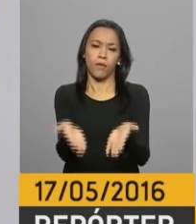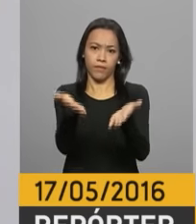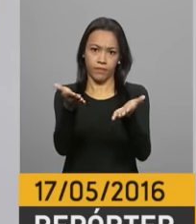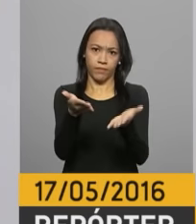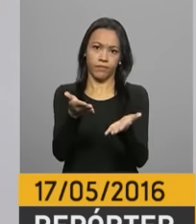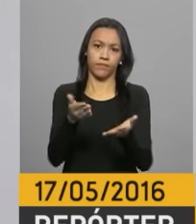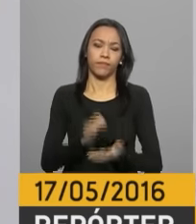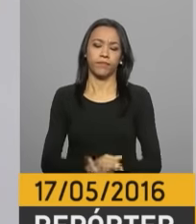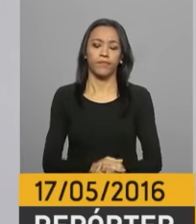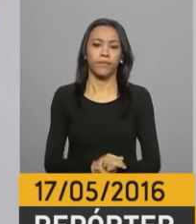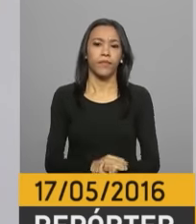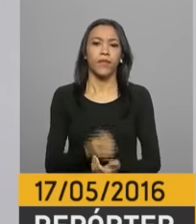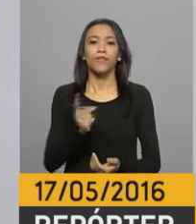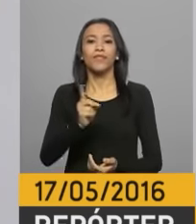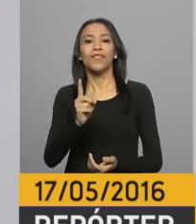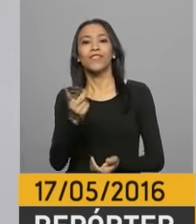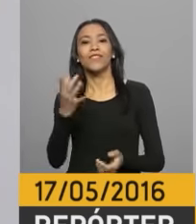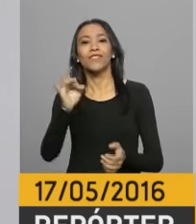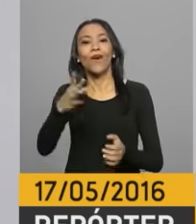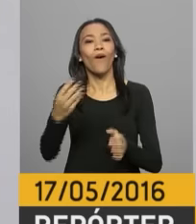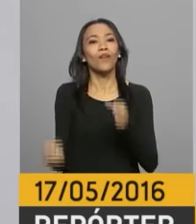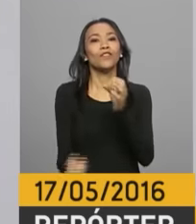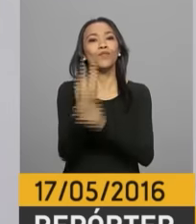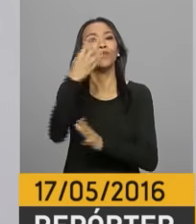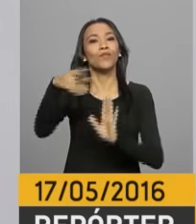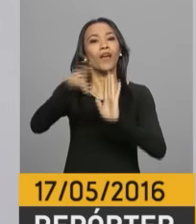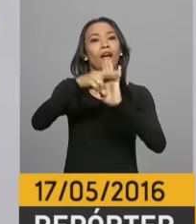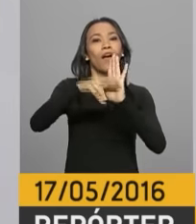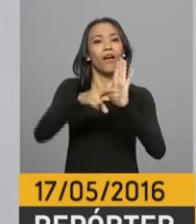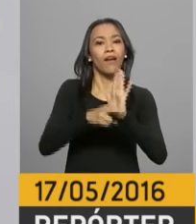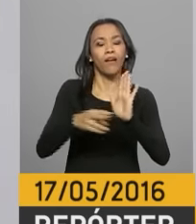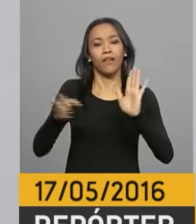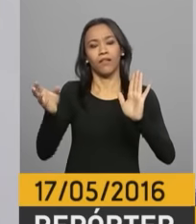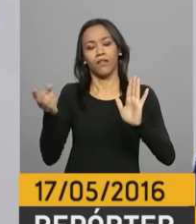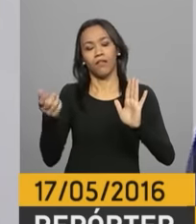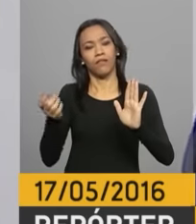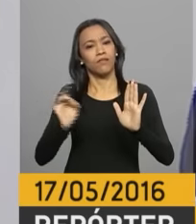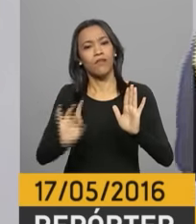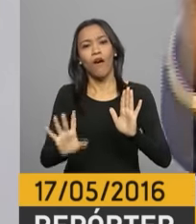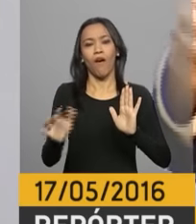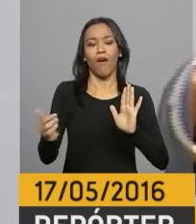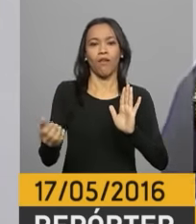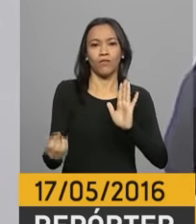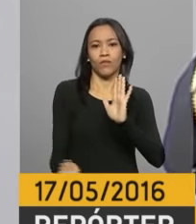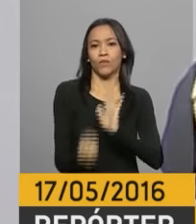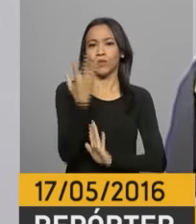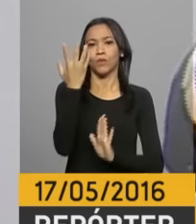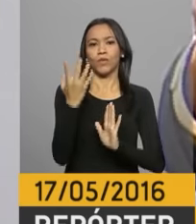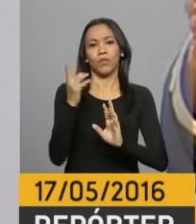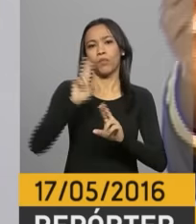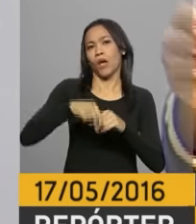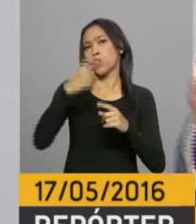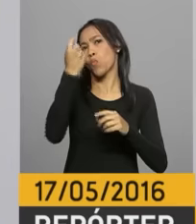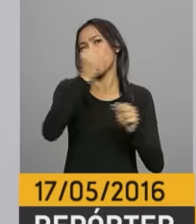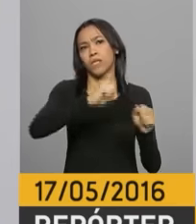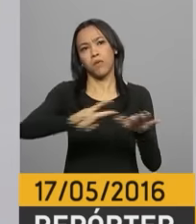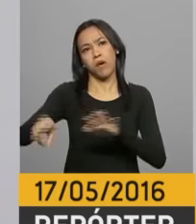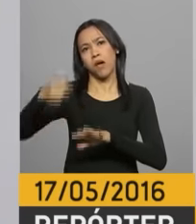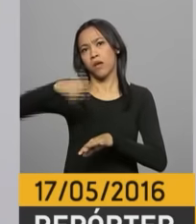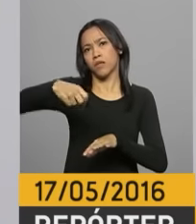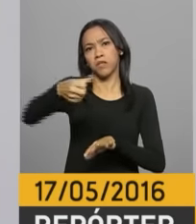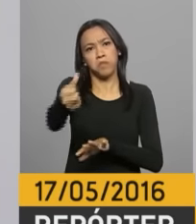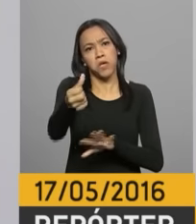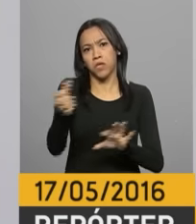definitivas, isto é, não sejam medidas que tenham que ser revertidas depois de uma semana, um mês, seis